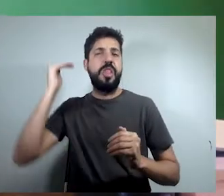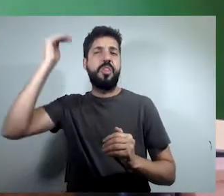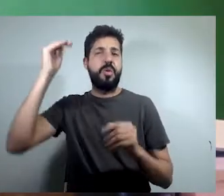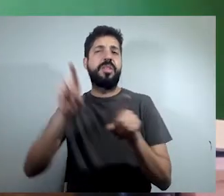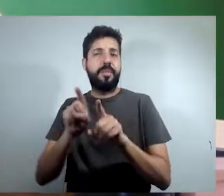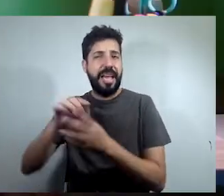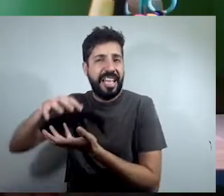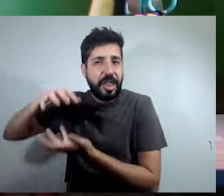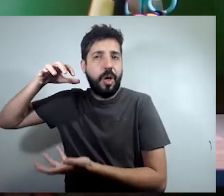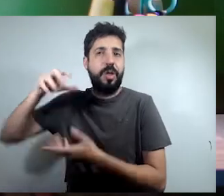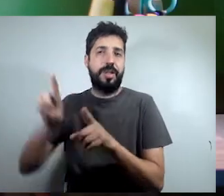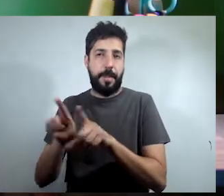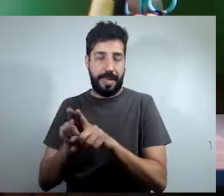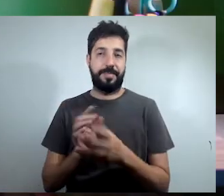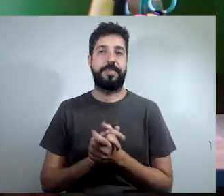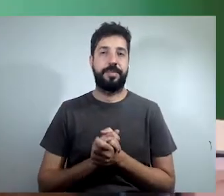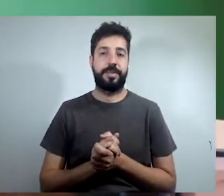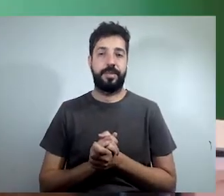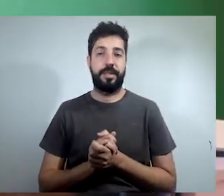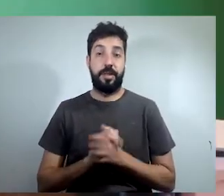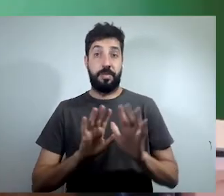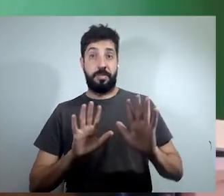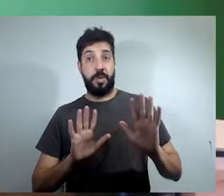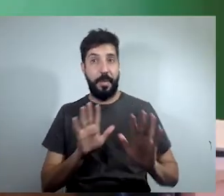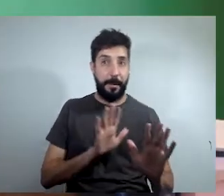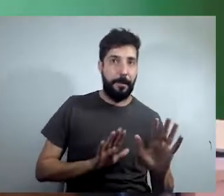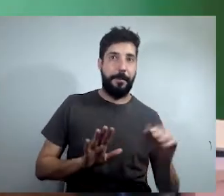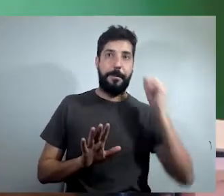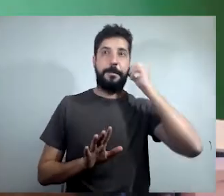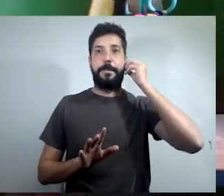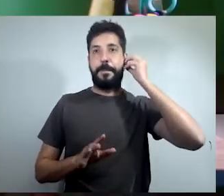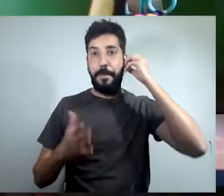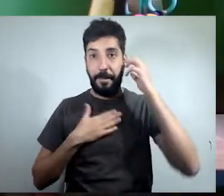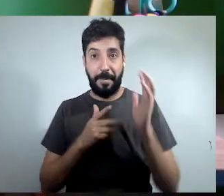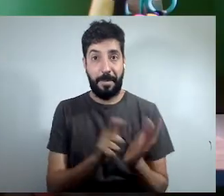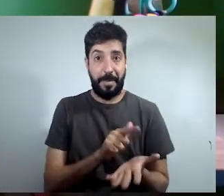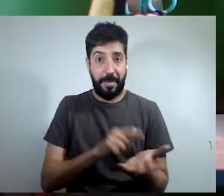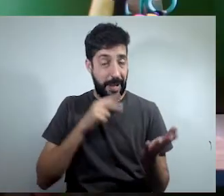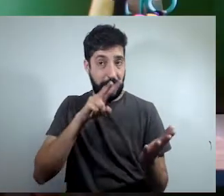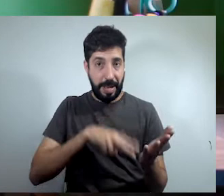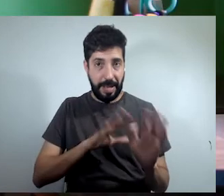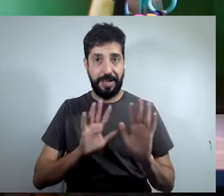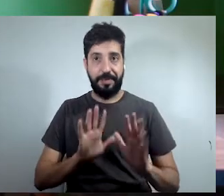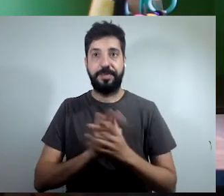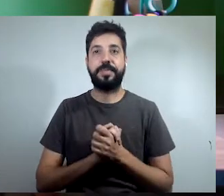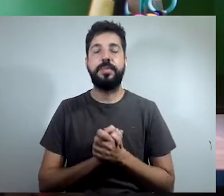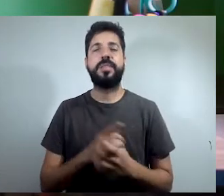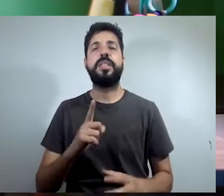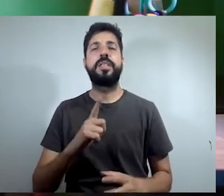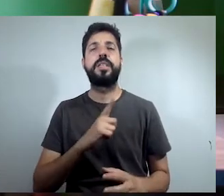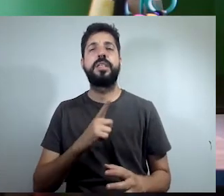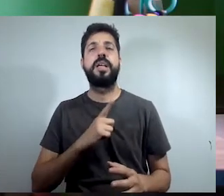para idosos. Eu tenho como... Opa! Meu roteiro fica aqui. Eu tenho